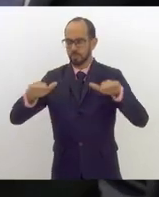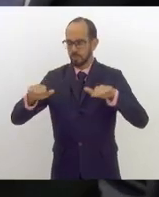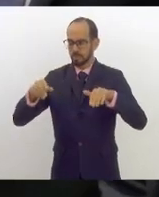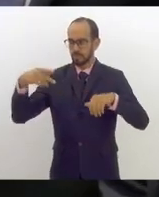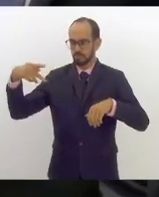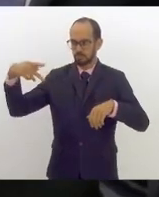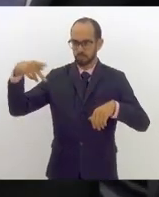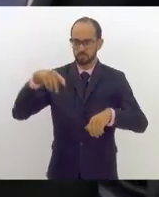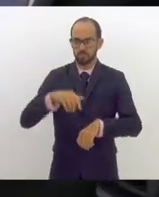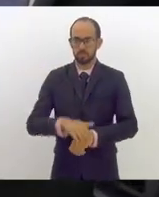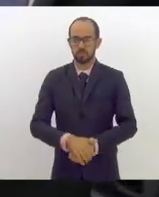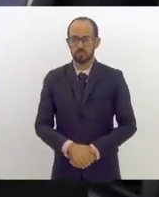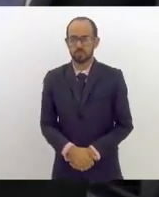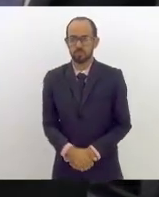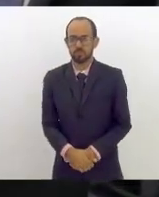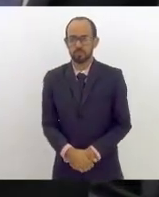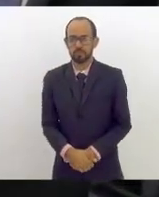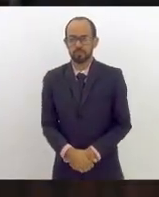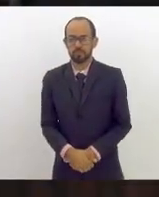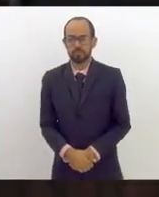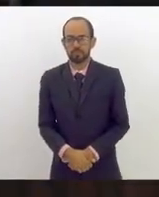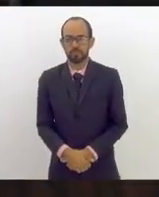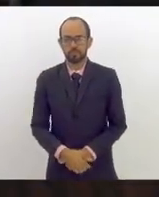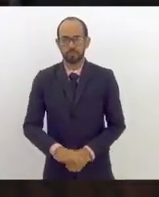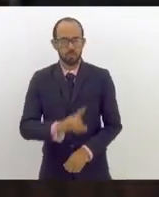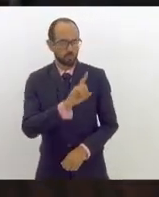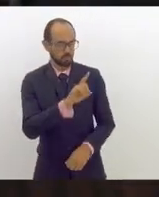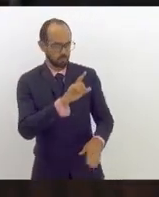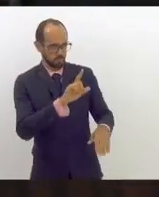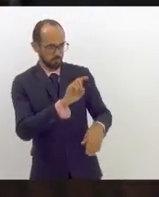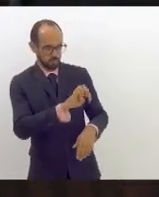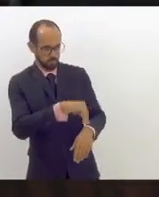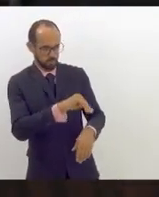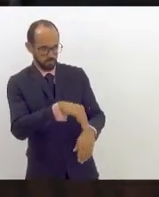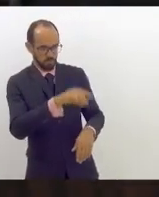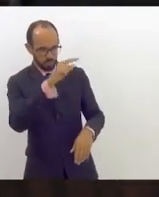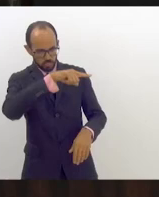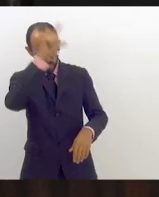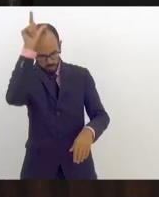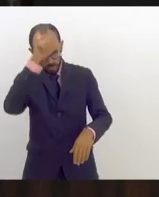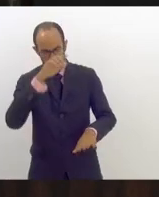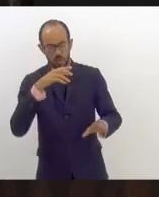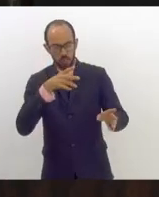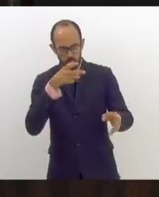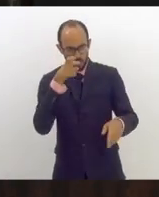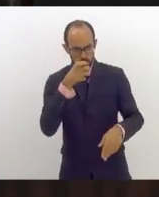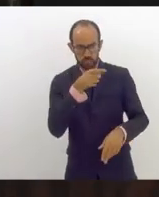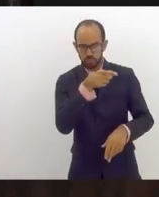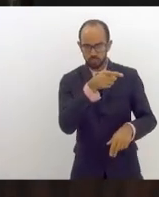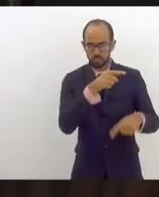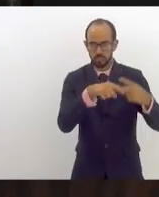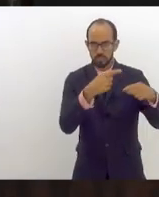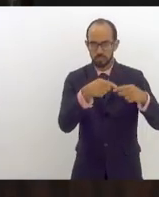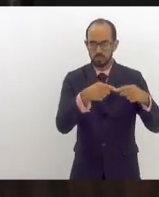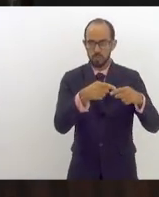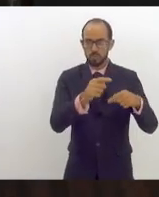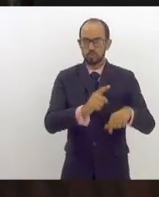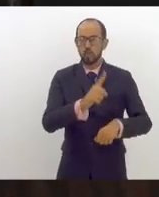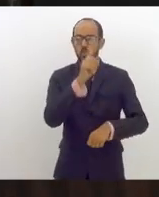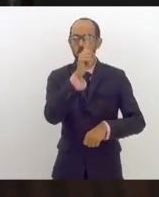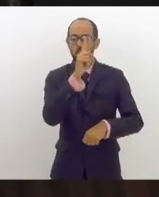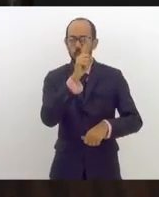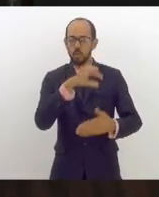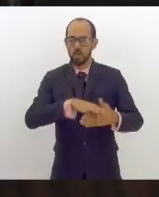senhor presidente eu vou ouvir novamente detalhe e vou franquear ali uma